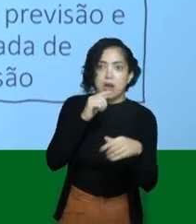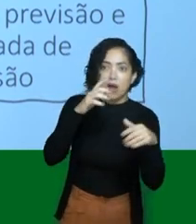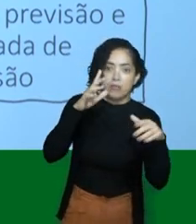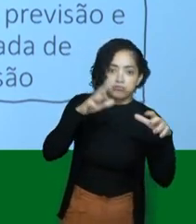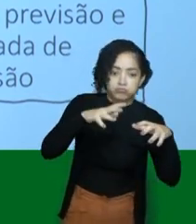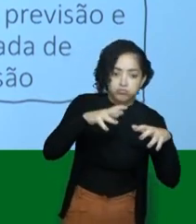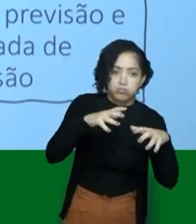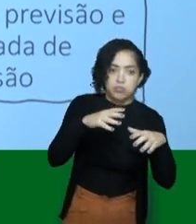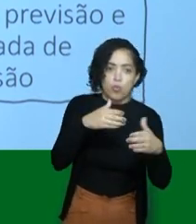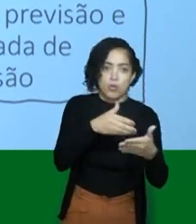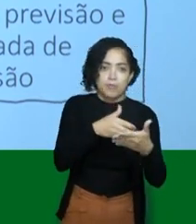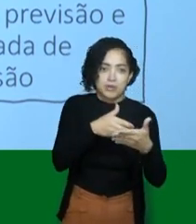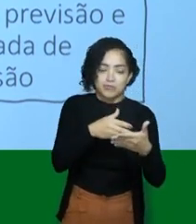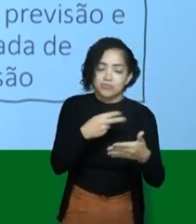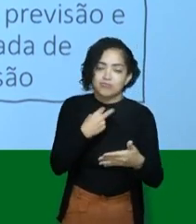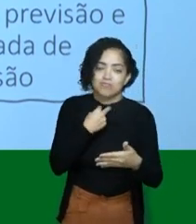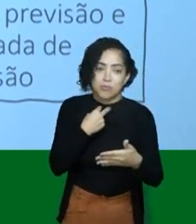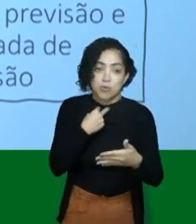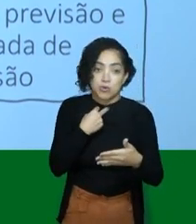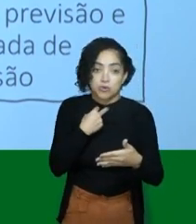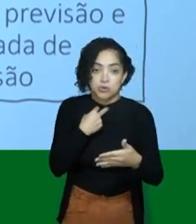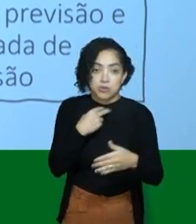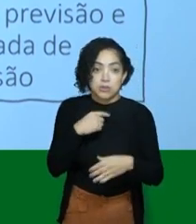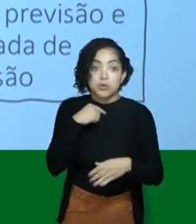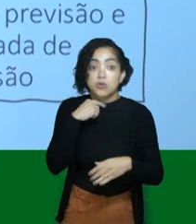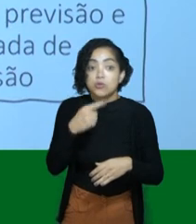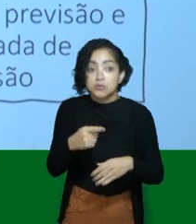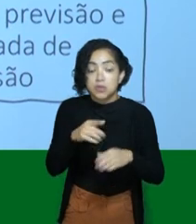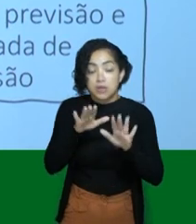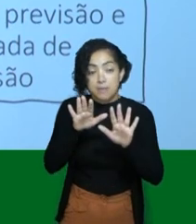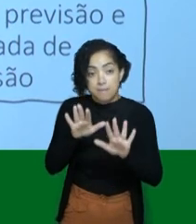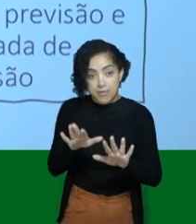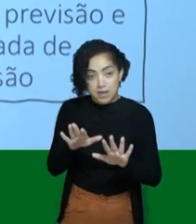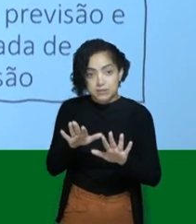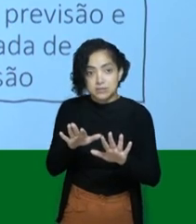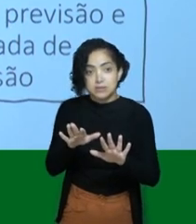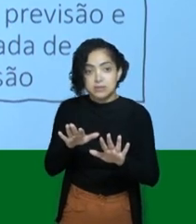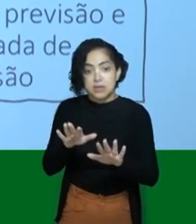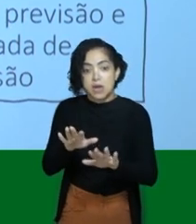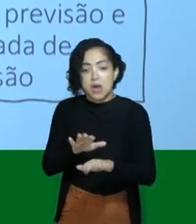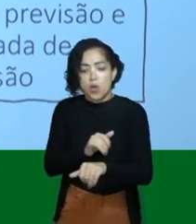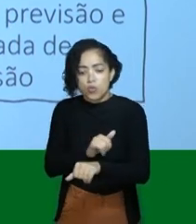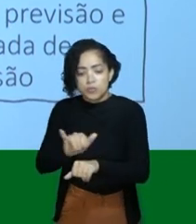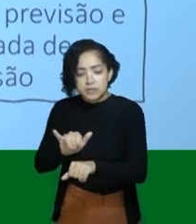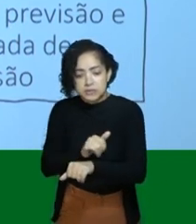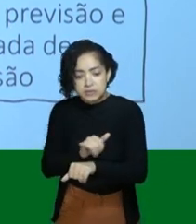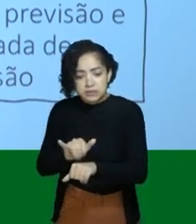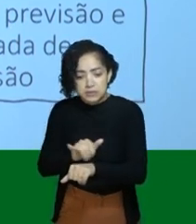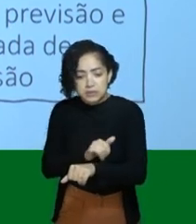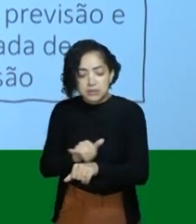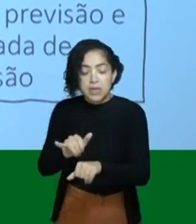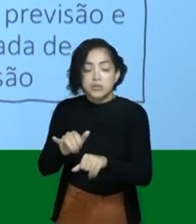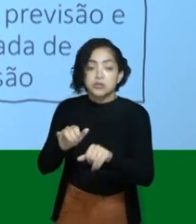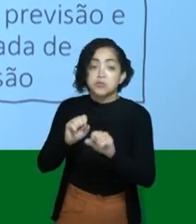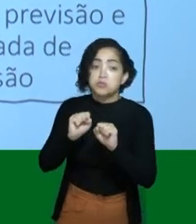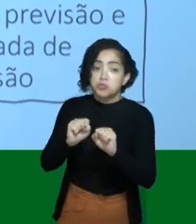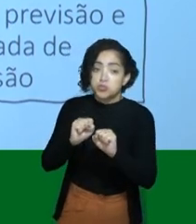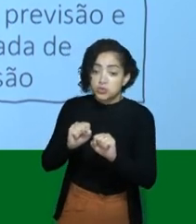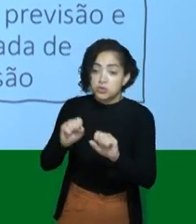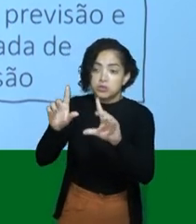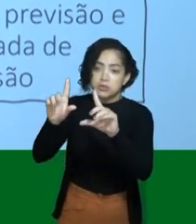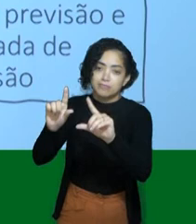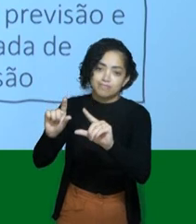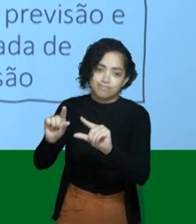aqui, ou não chove tanto assim. Mas a gente poderia, certo, ter algumas medidas ali que diminuiriam